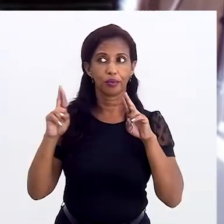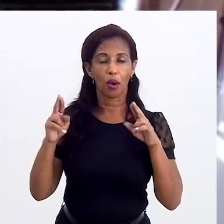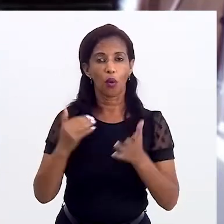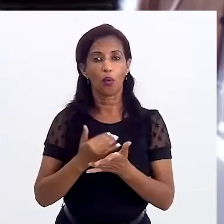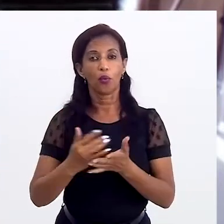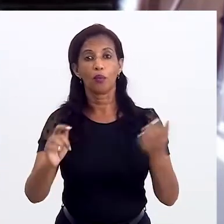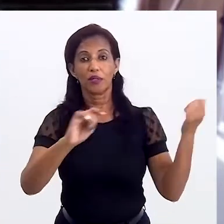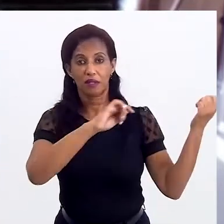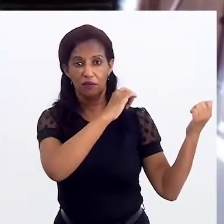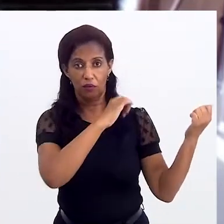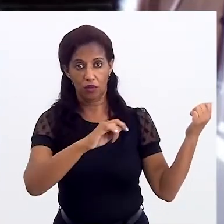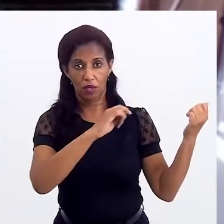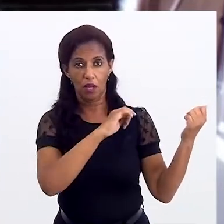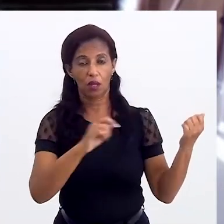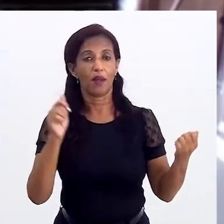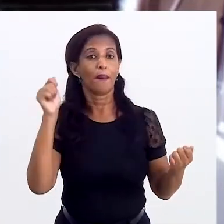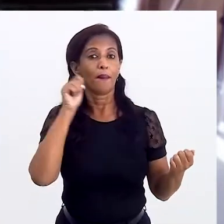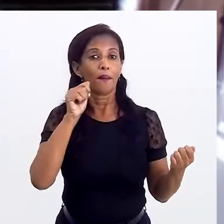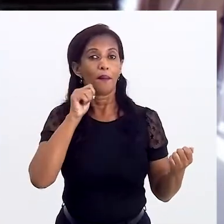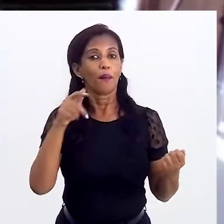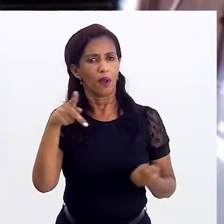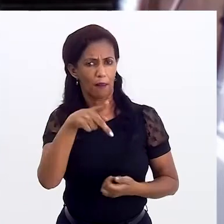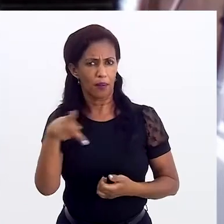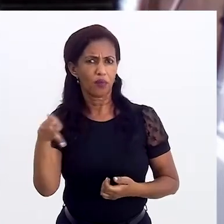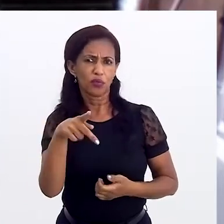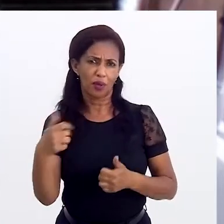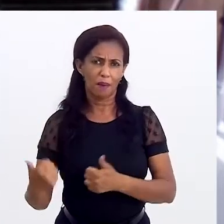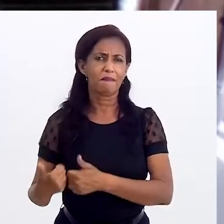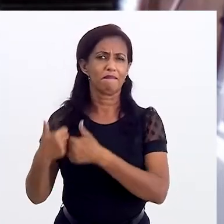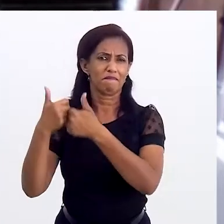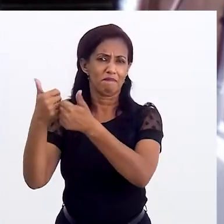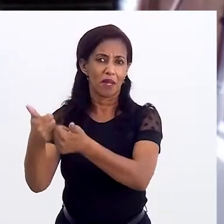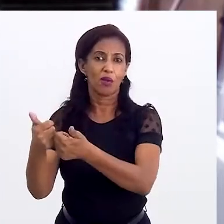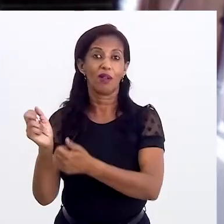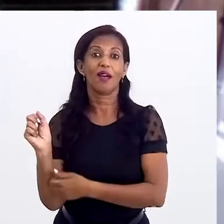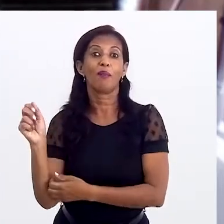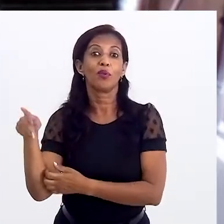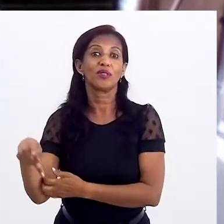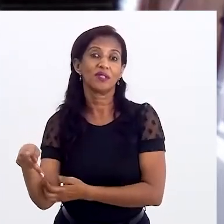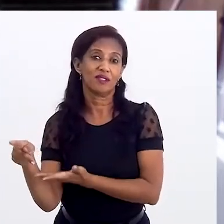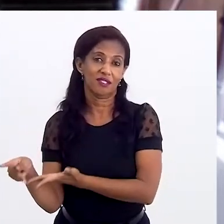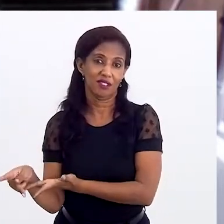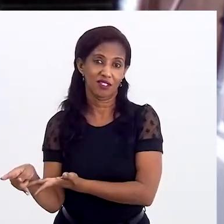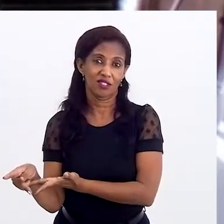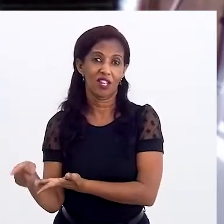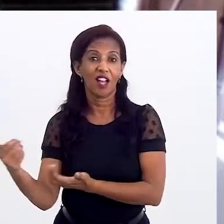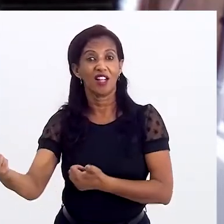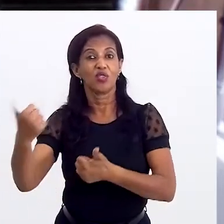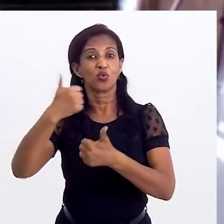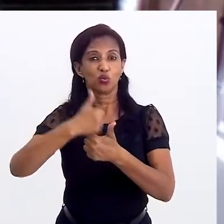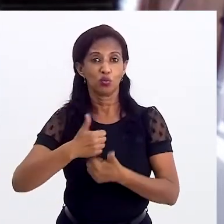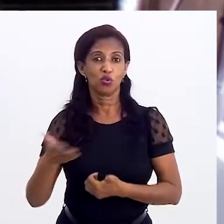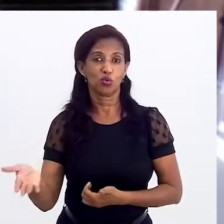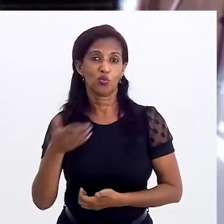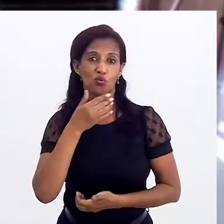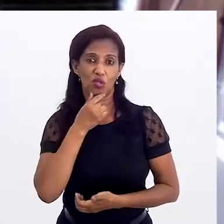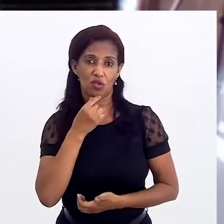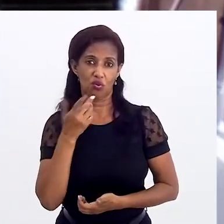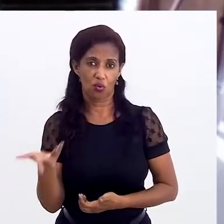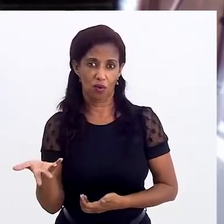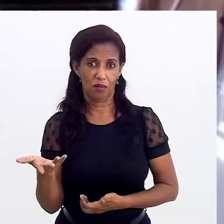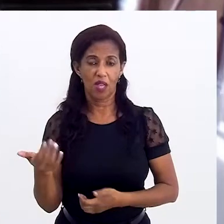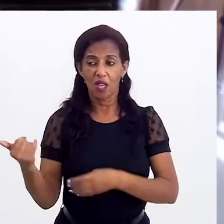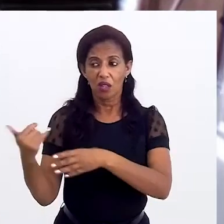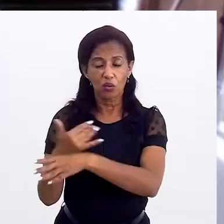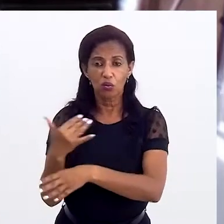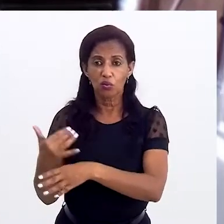que ensinava violino, que certamente era muito melhor, ela estava se aposentando. Aí entrou esse cara, entendeu? E lá é uma cidade realmente